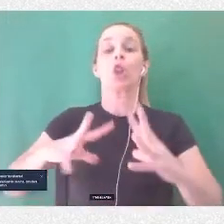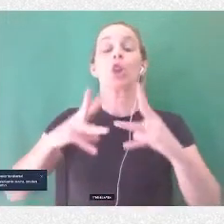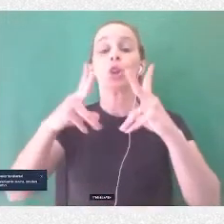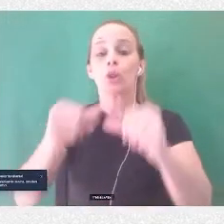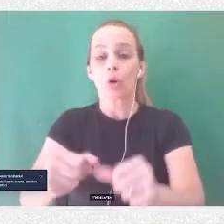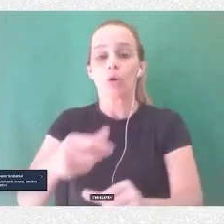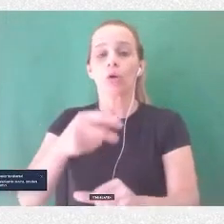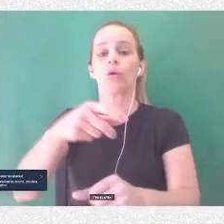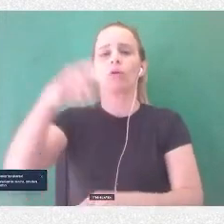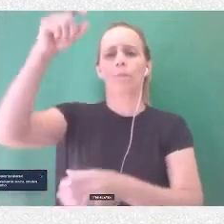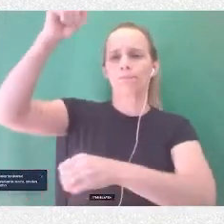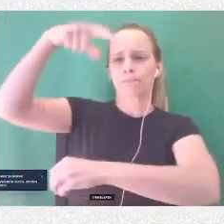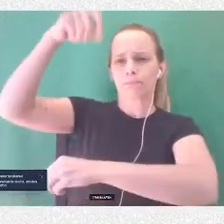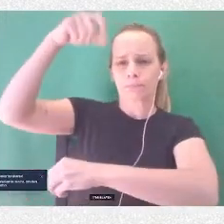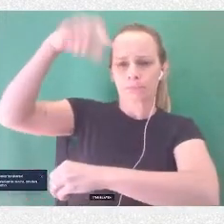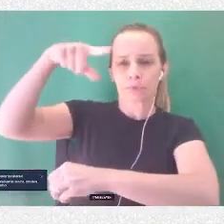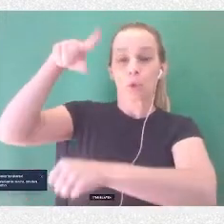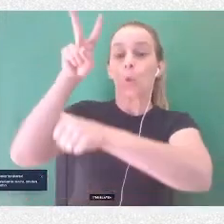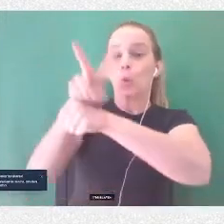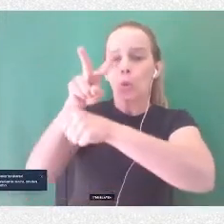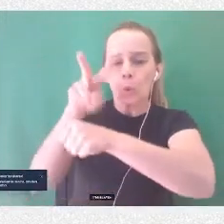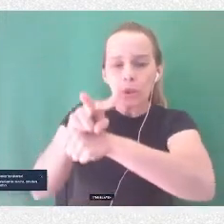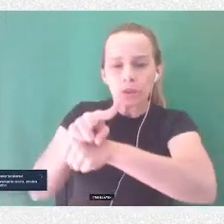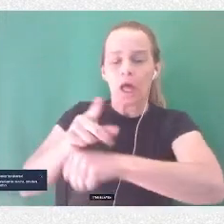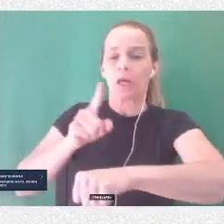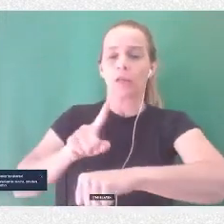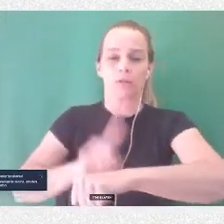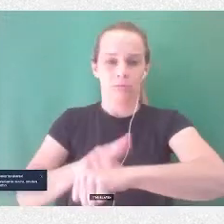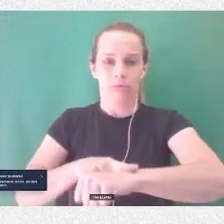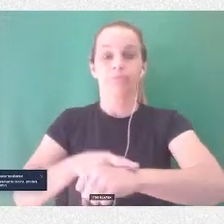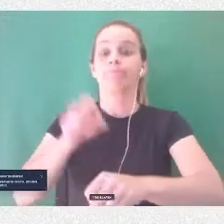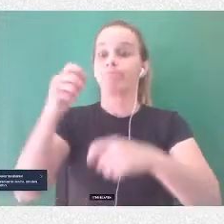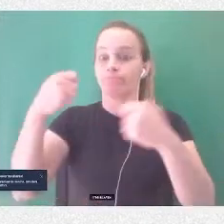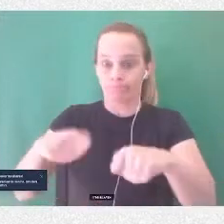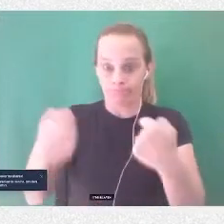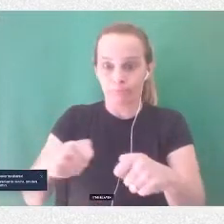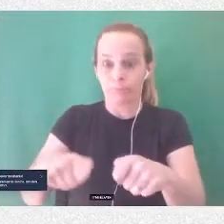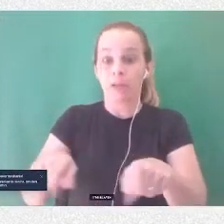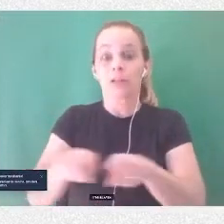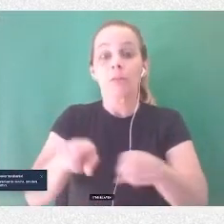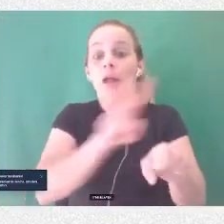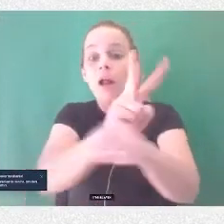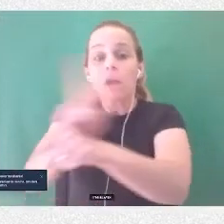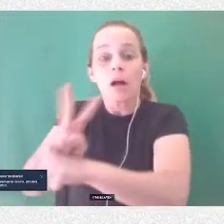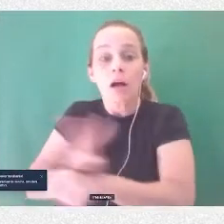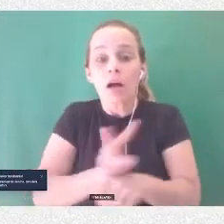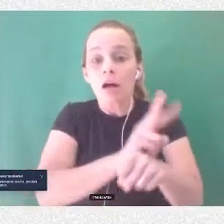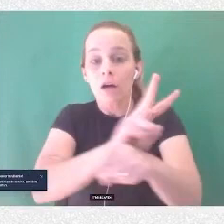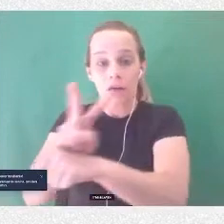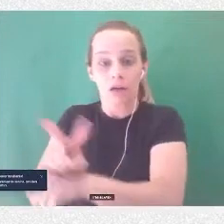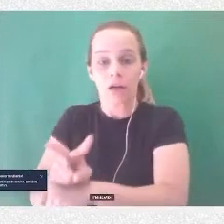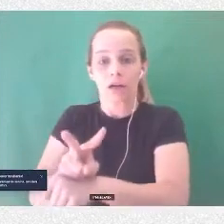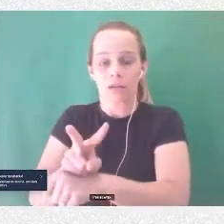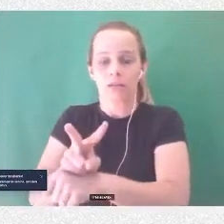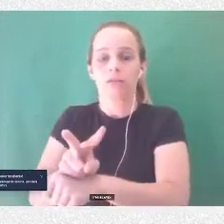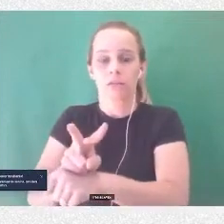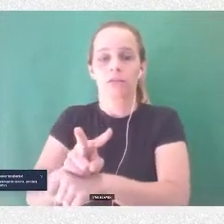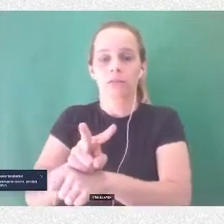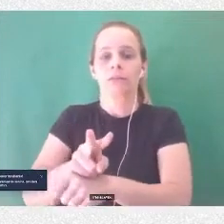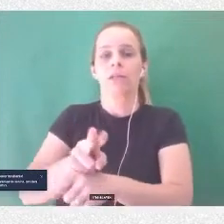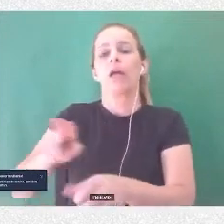internação, cuidados intensivos quando necessário, mas falo também da monitorização que é feita desses pacientes e dos seus